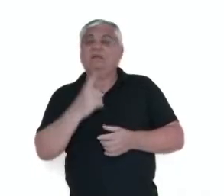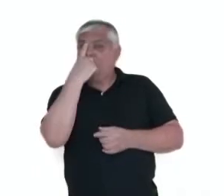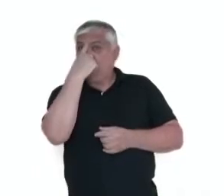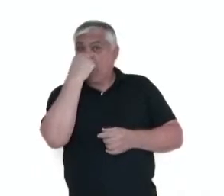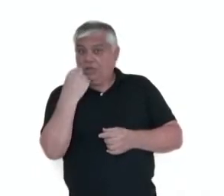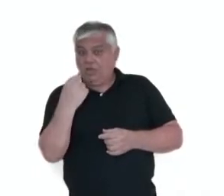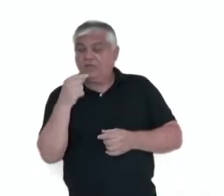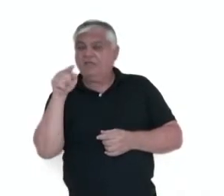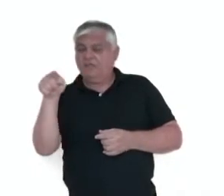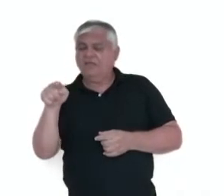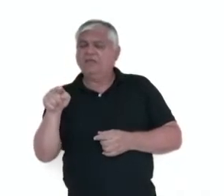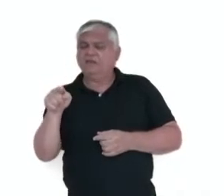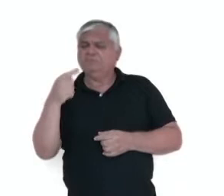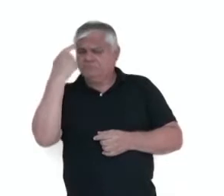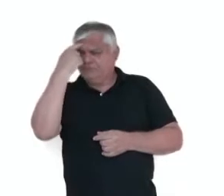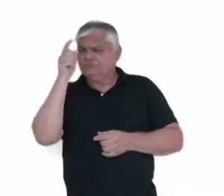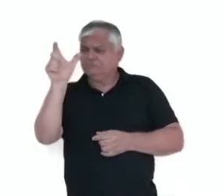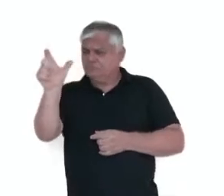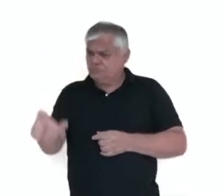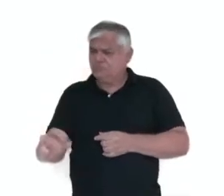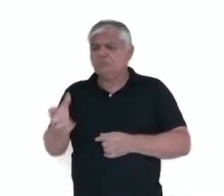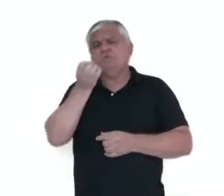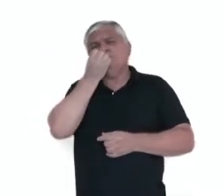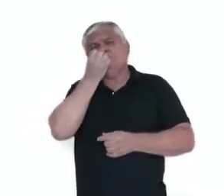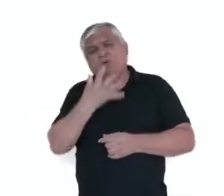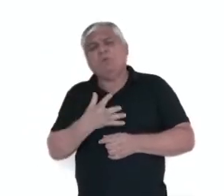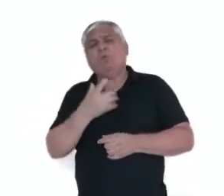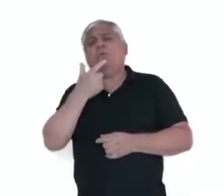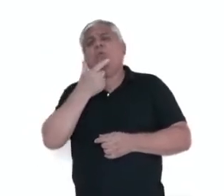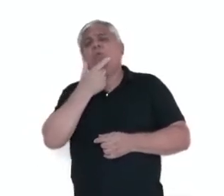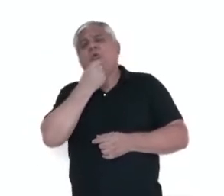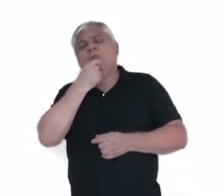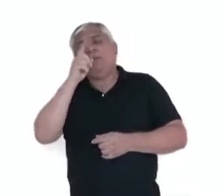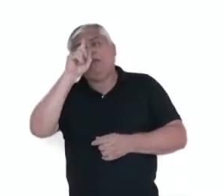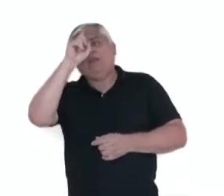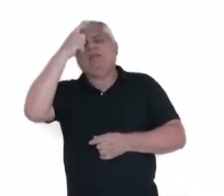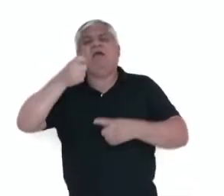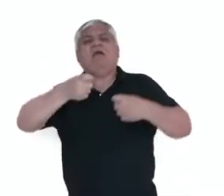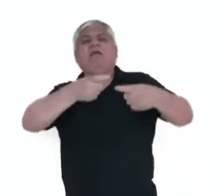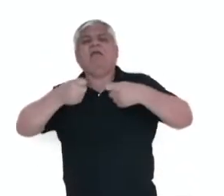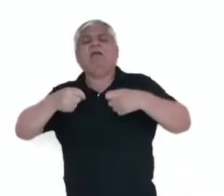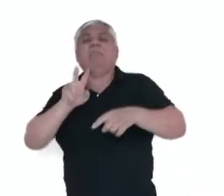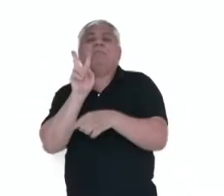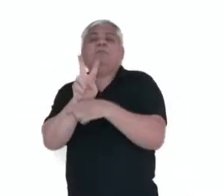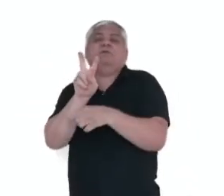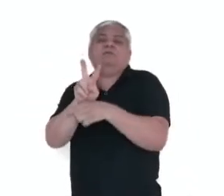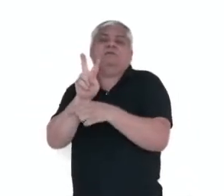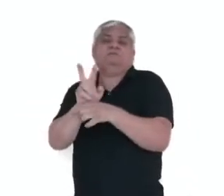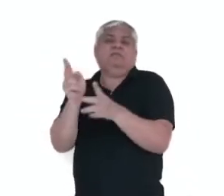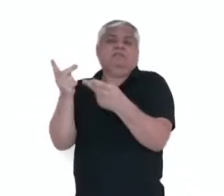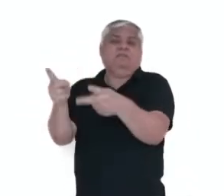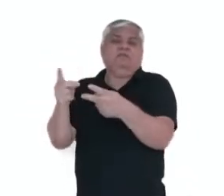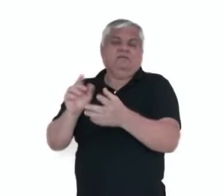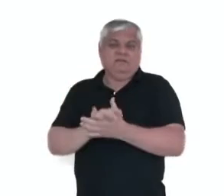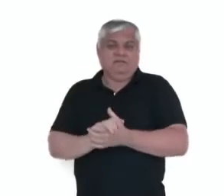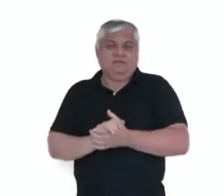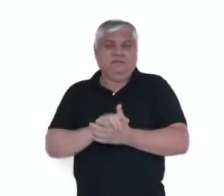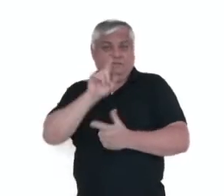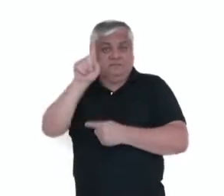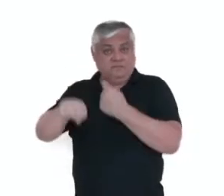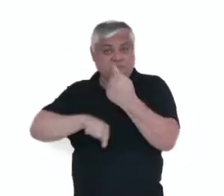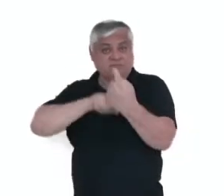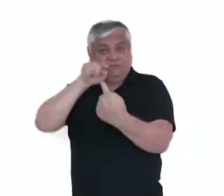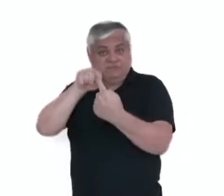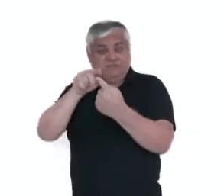o homem é bom e só faz guerra para proteger a propriedade privada. Assim, o objetivo da criação